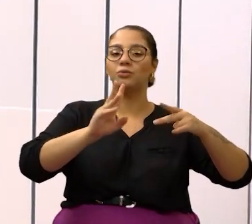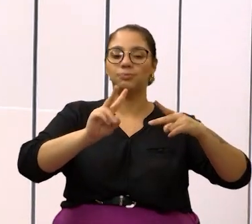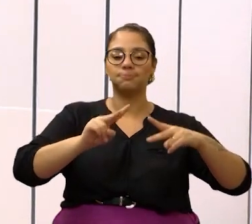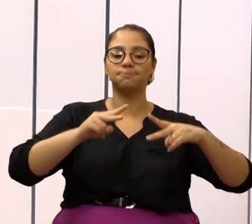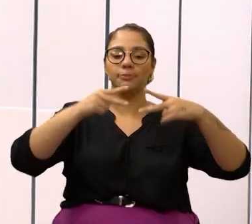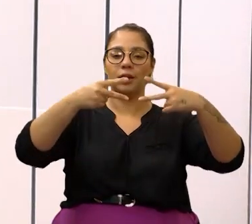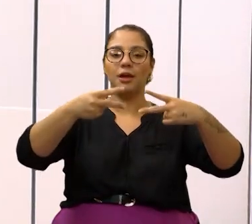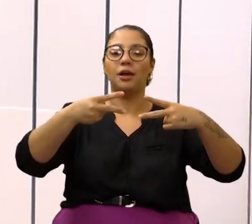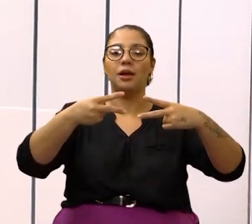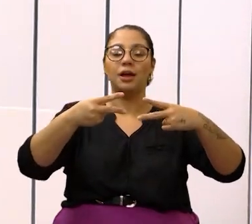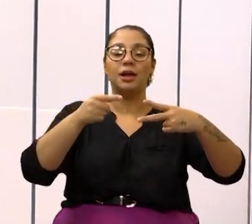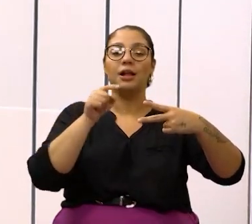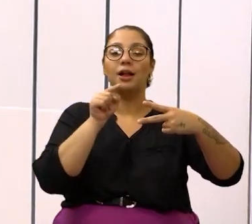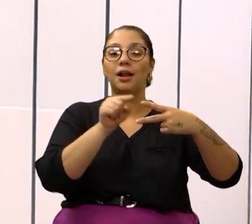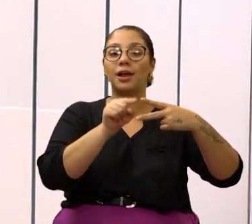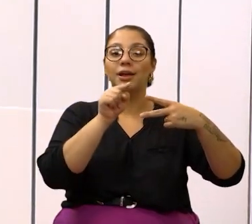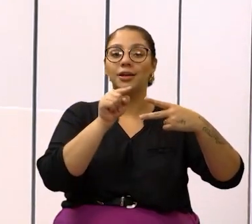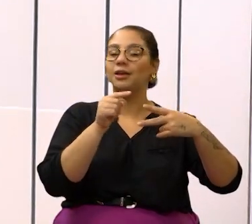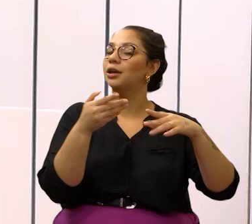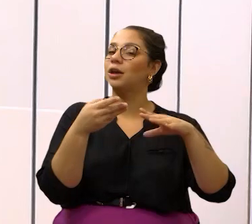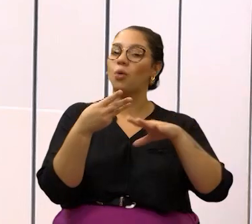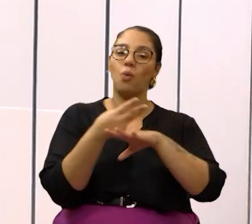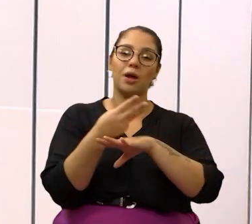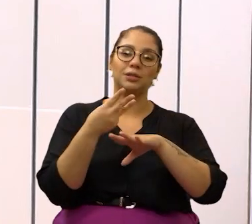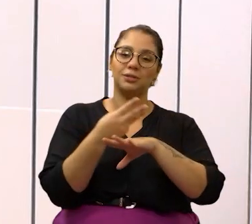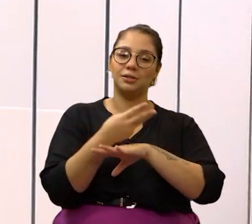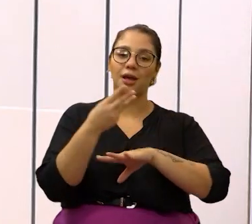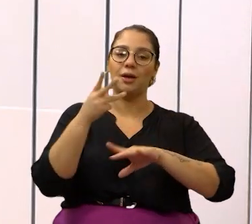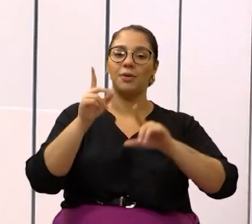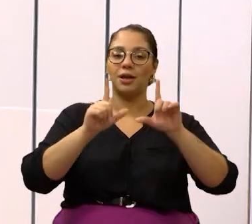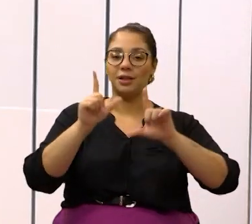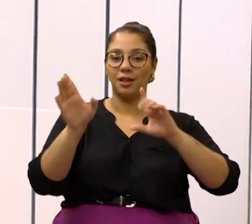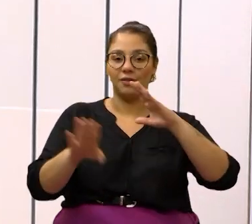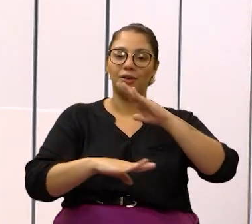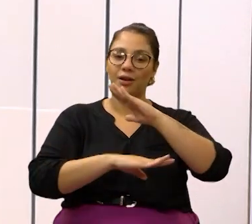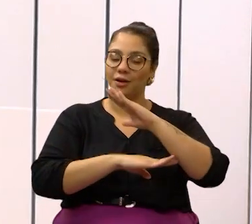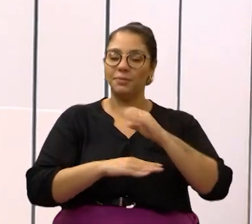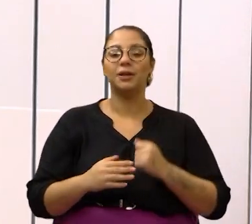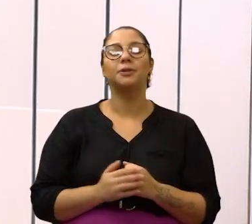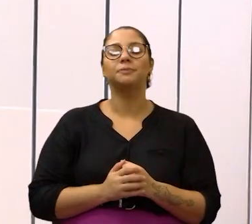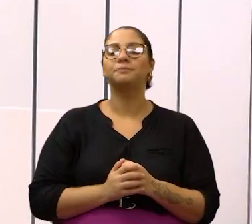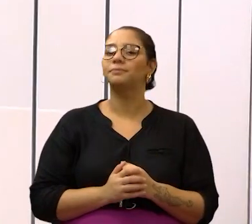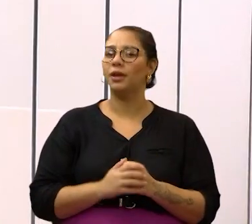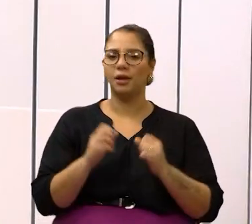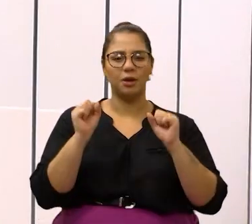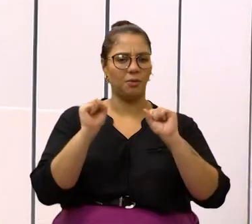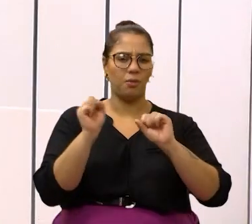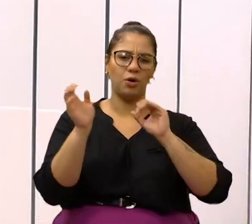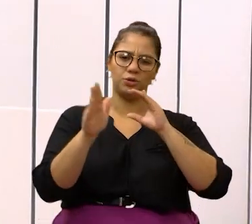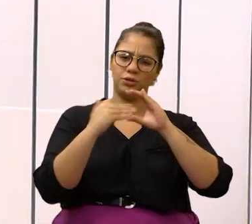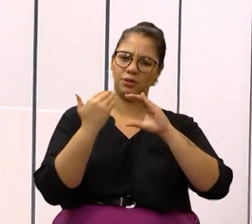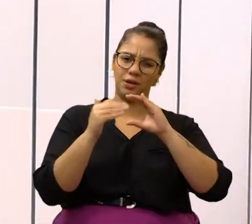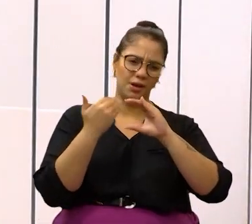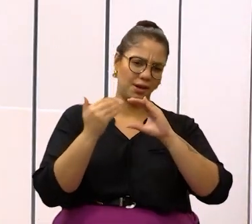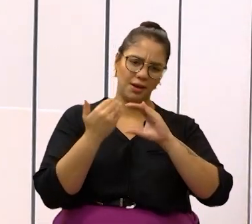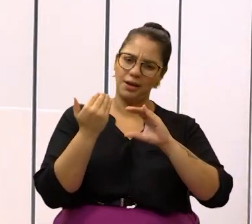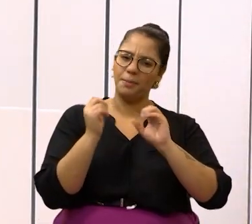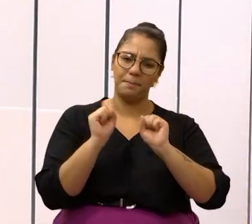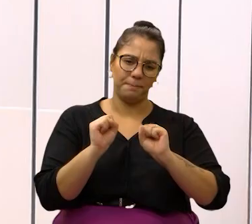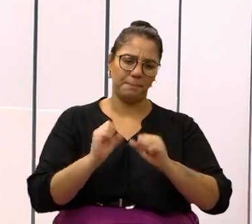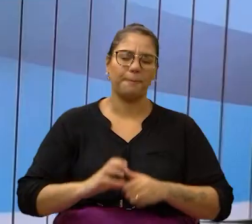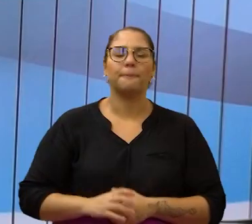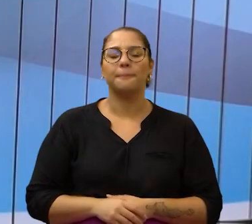mensagem na tela do seu celular, o WhatsApp da TV Câmara Campinas. Você aperta e pode enviar a sua